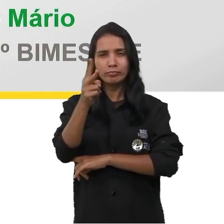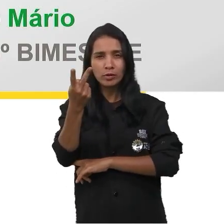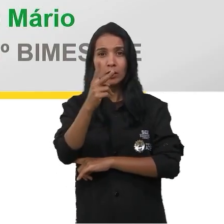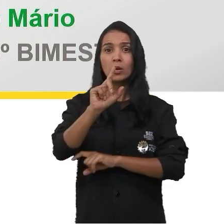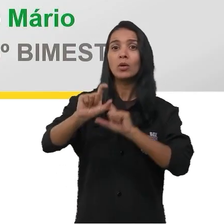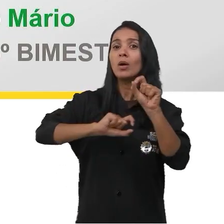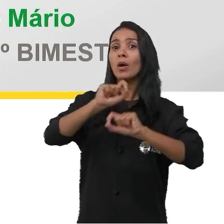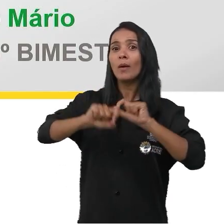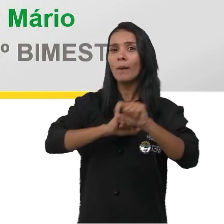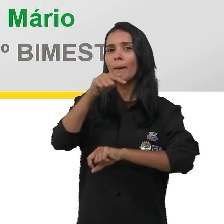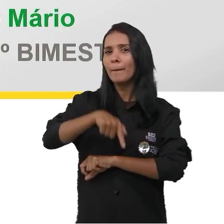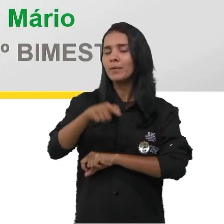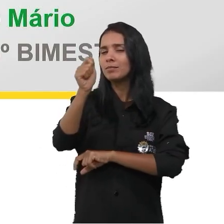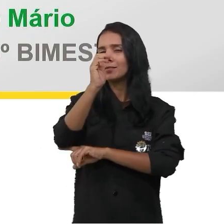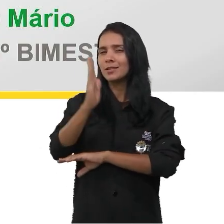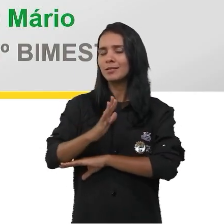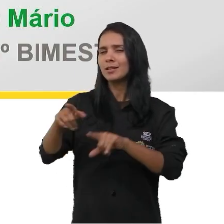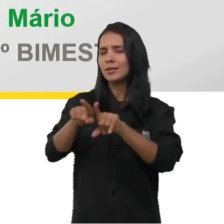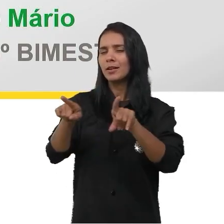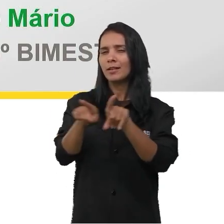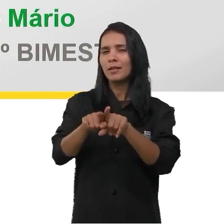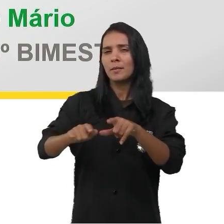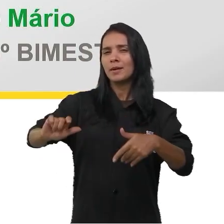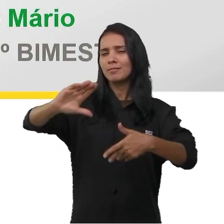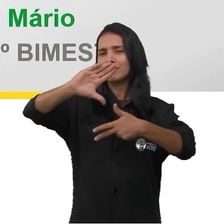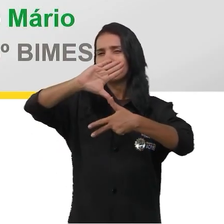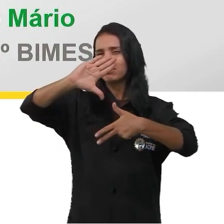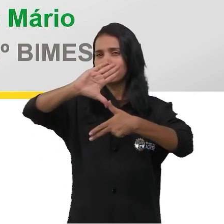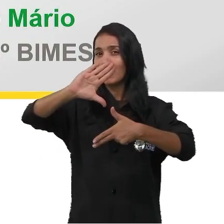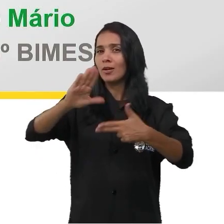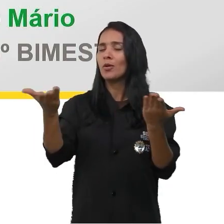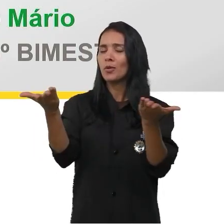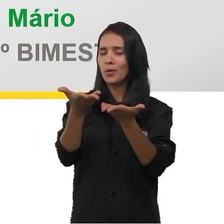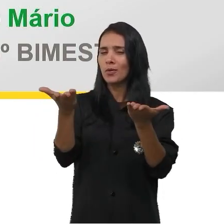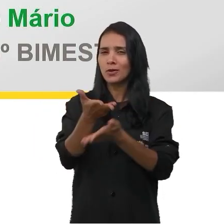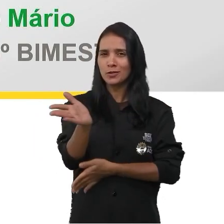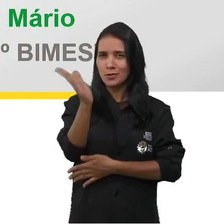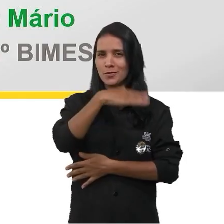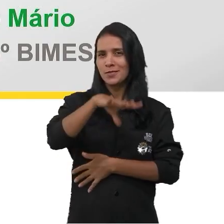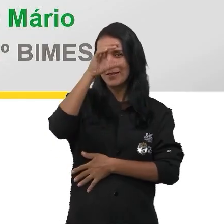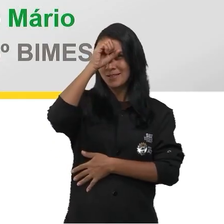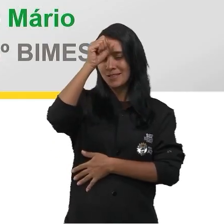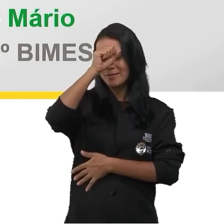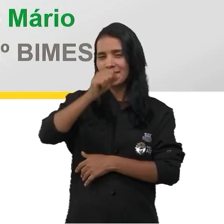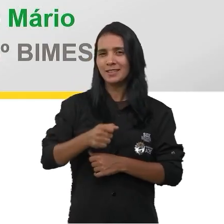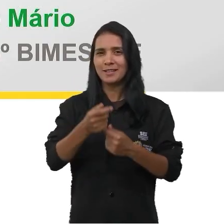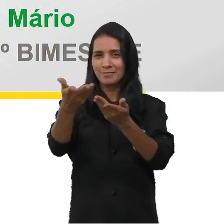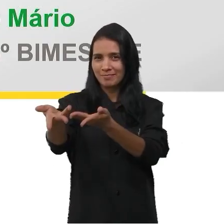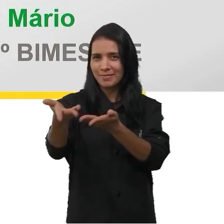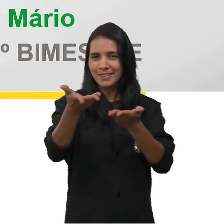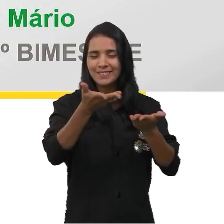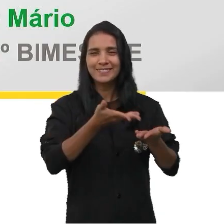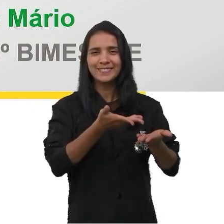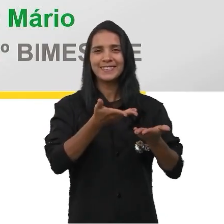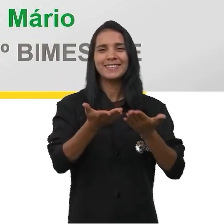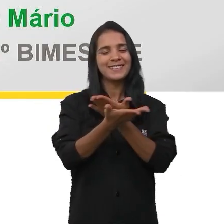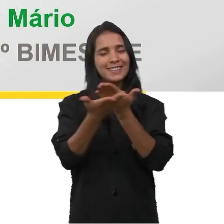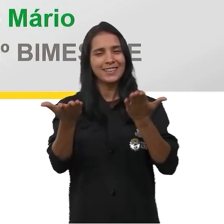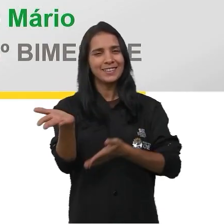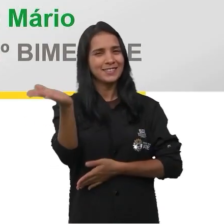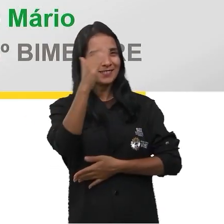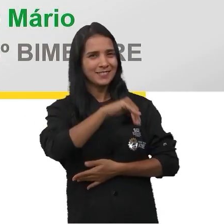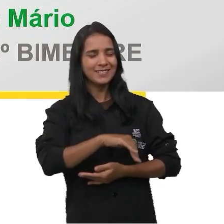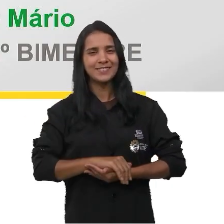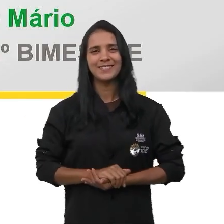ocorreu aqui no Brasil e na América Latina? É o que nós vamos ver na aula de hoje. Sejam todos bem-vindos e vamos a